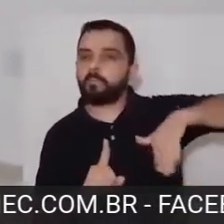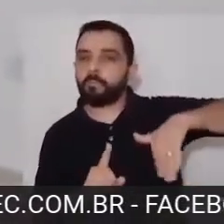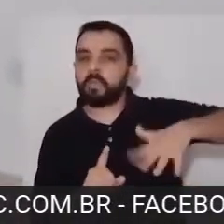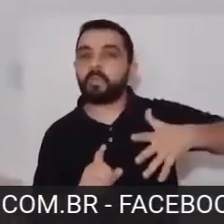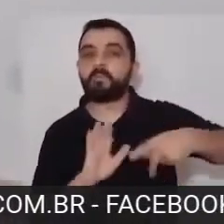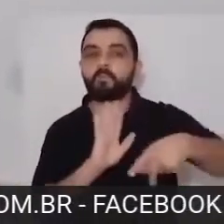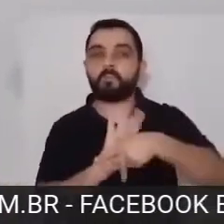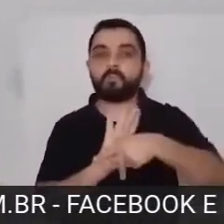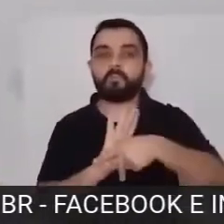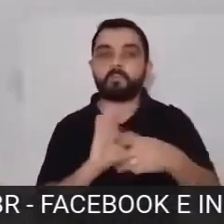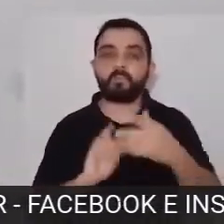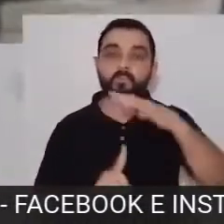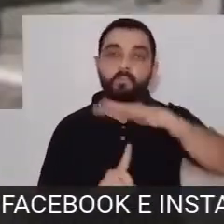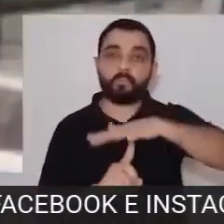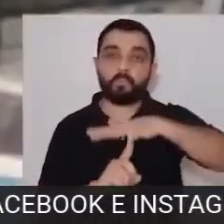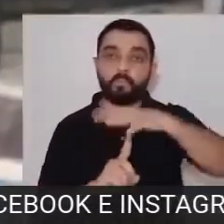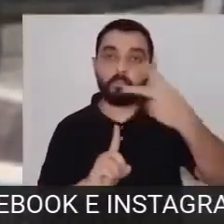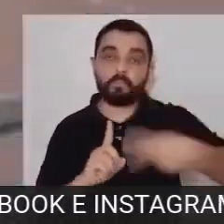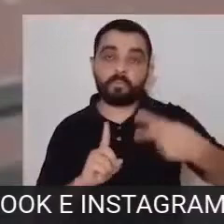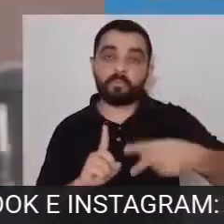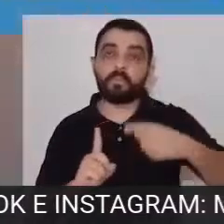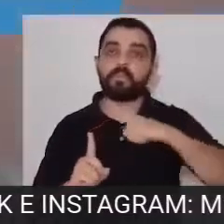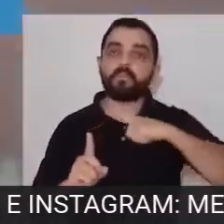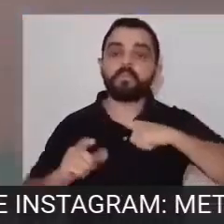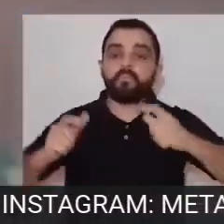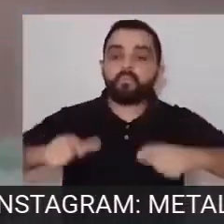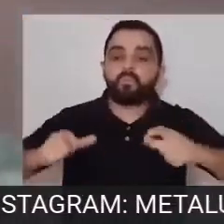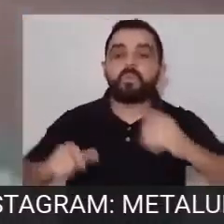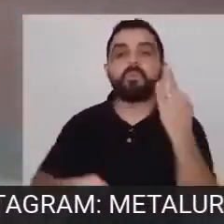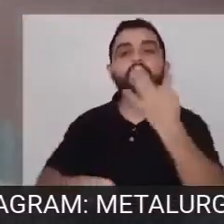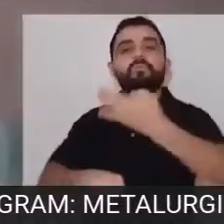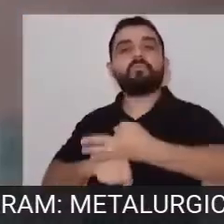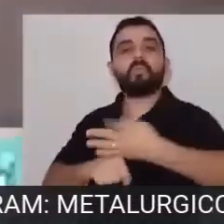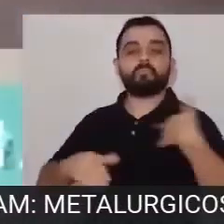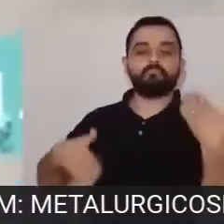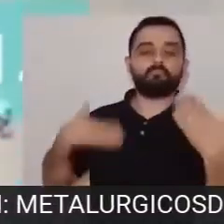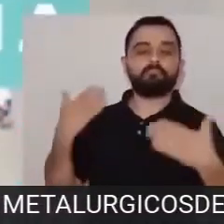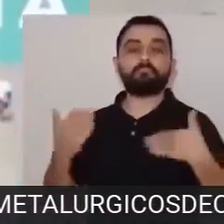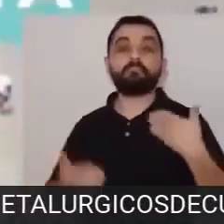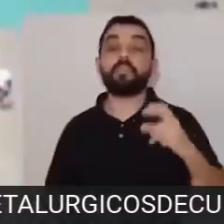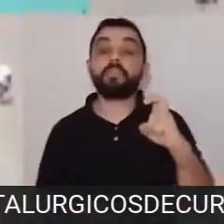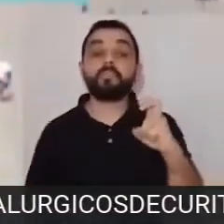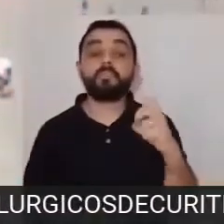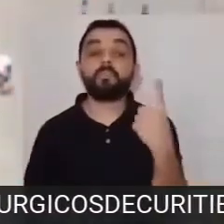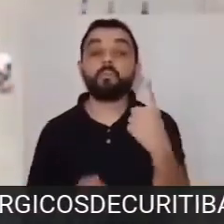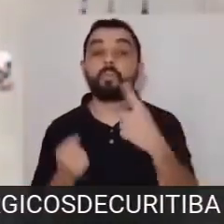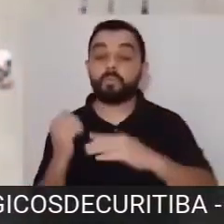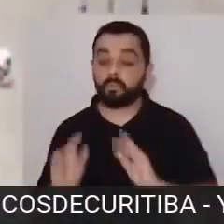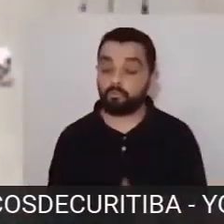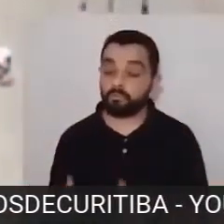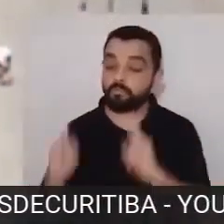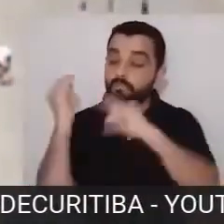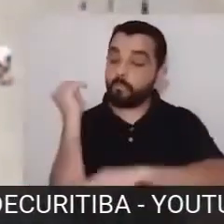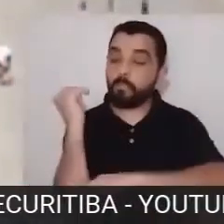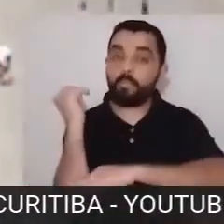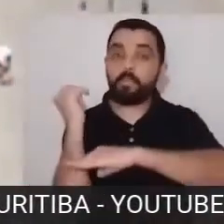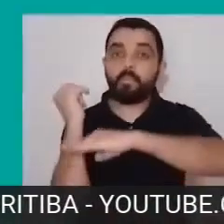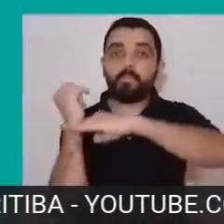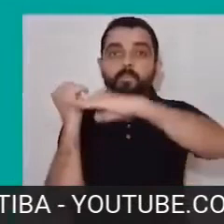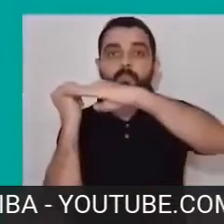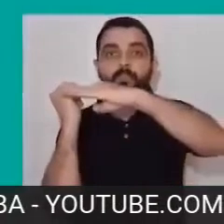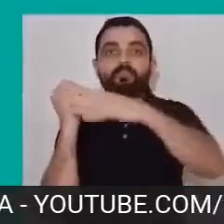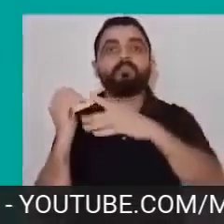Localizada em Matinhos, no litoral do Paraná, a colônia de férias oferece uma ampla estrutura com 51 apartamentos